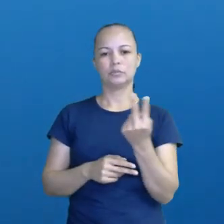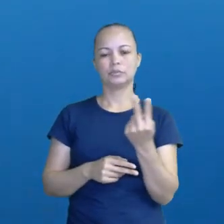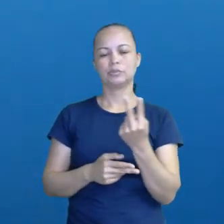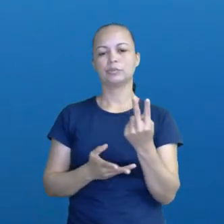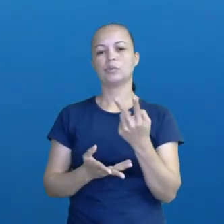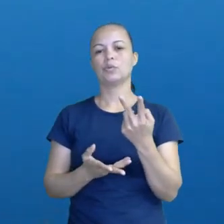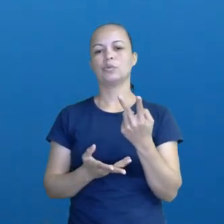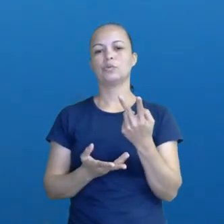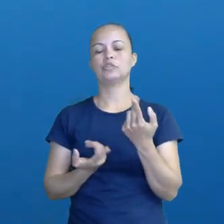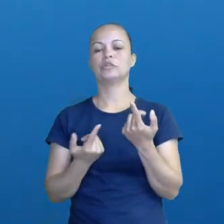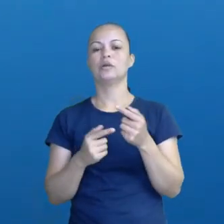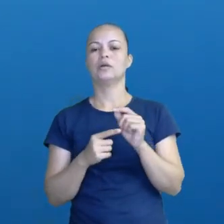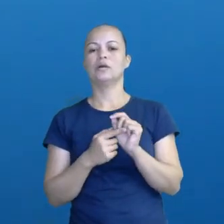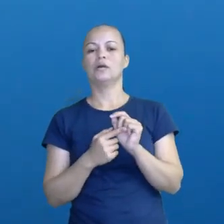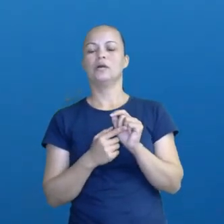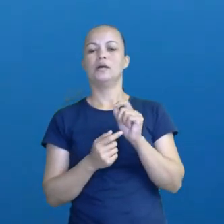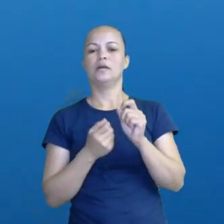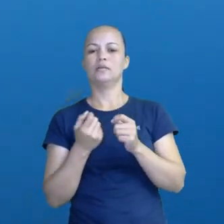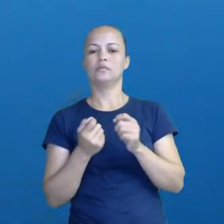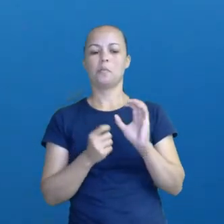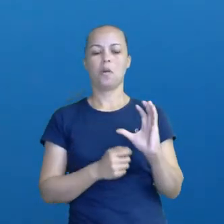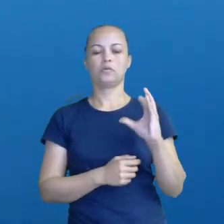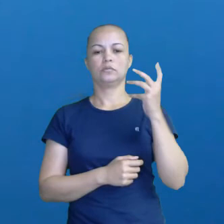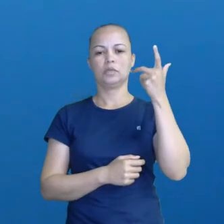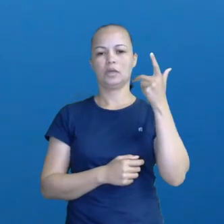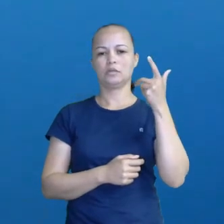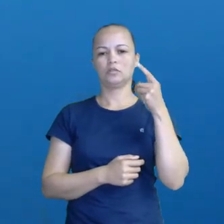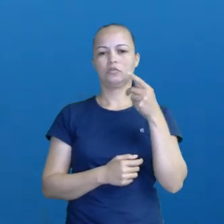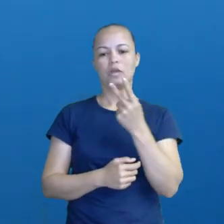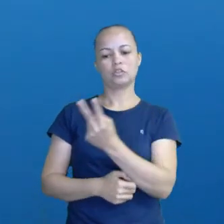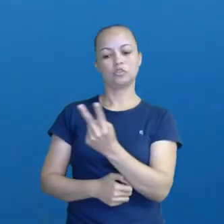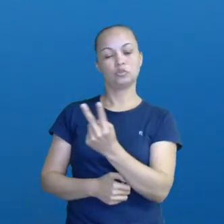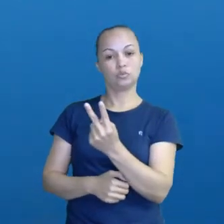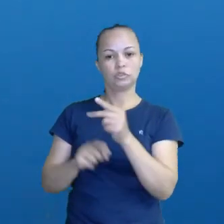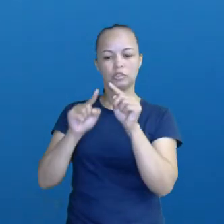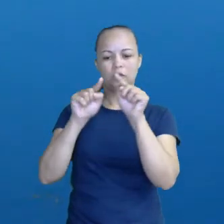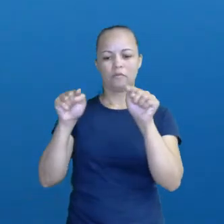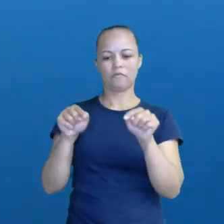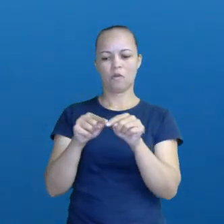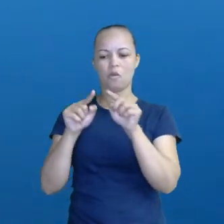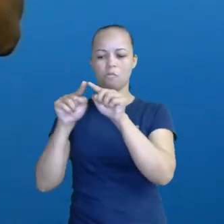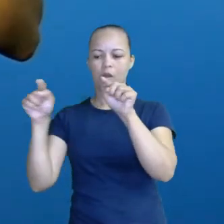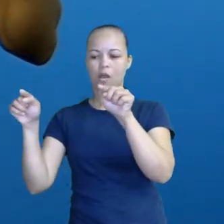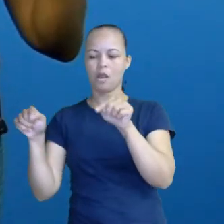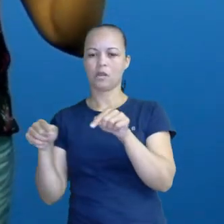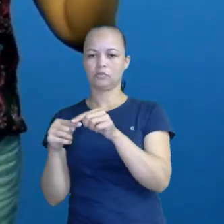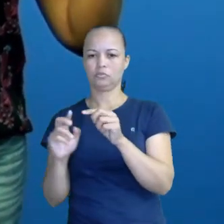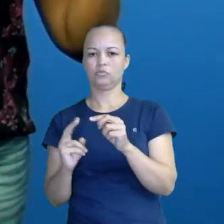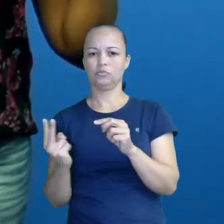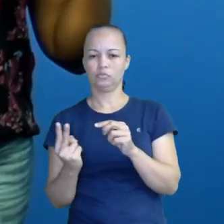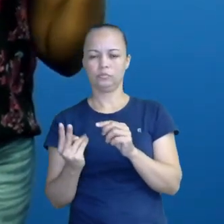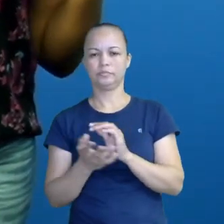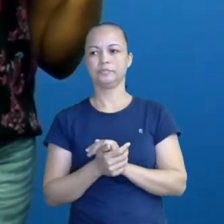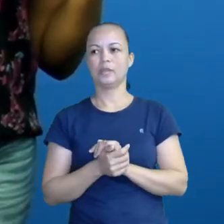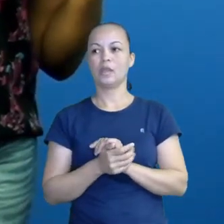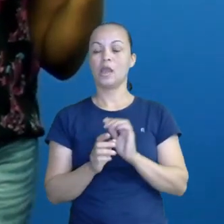dois é a mesma forma você pode resolver os as duas questões o